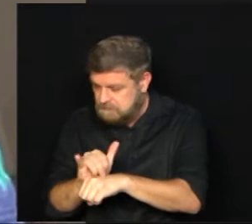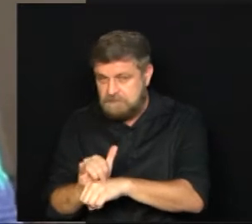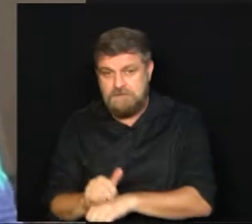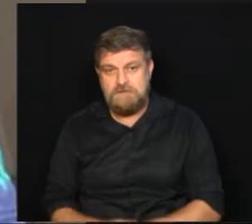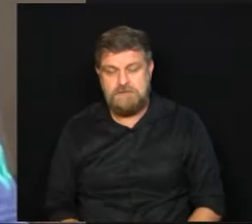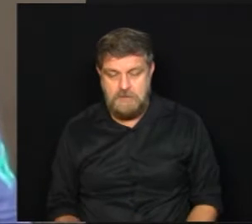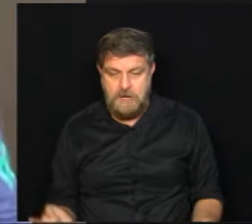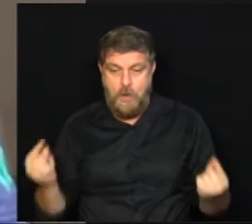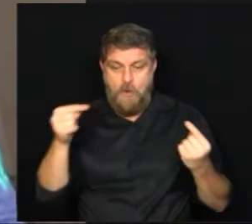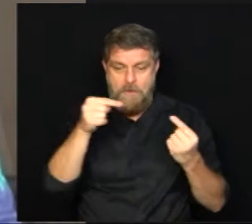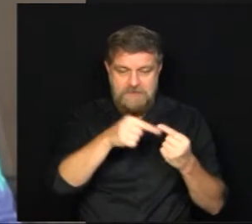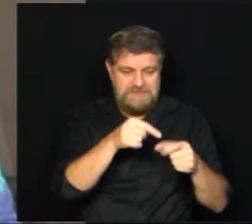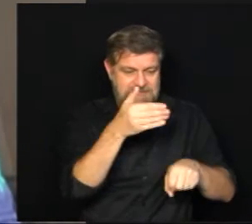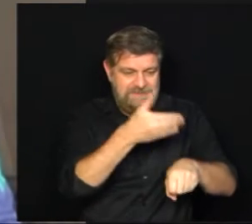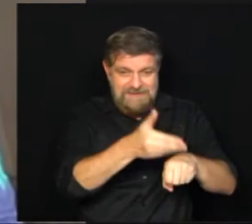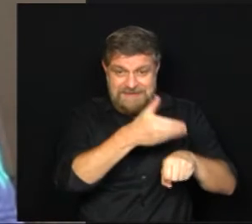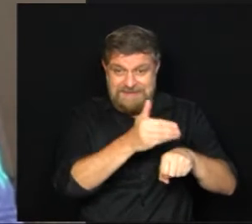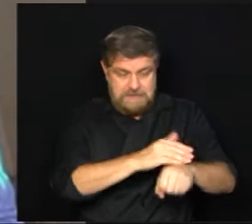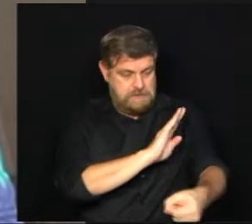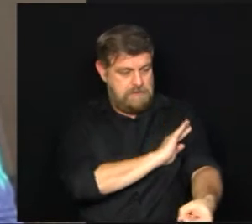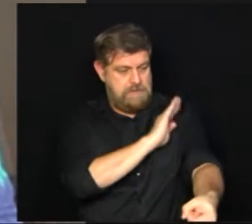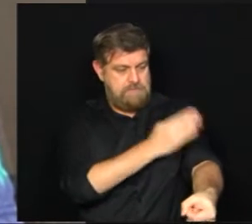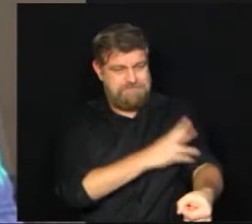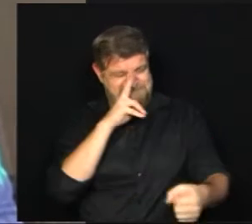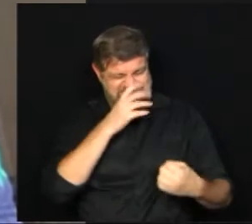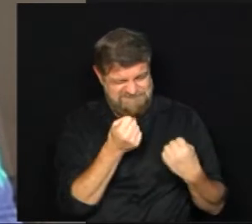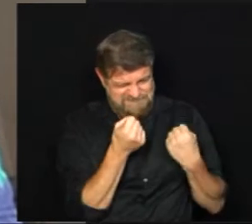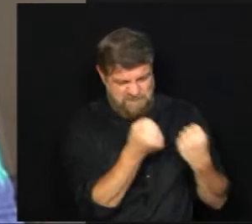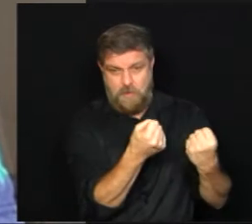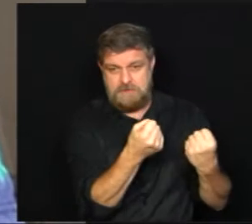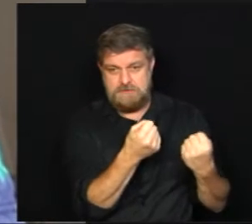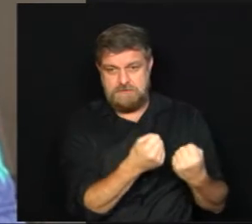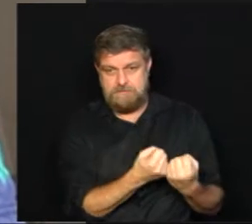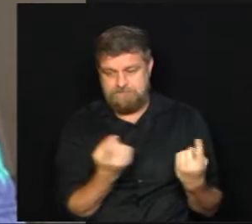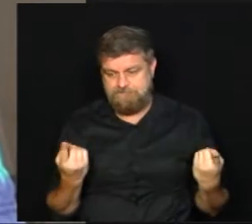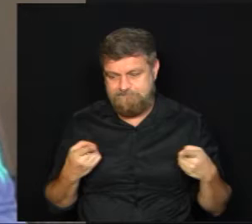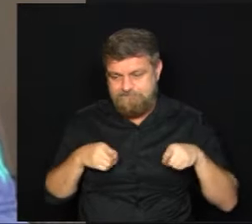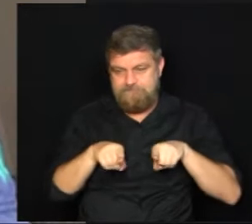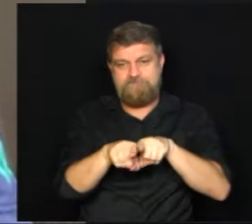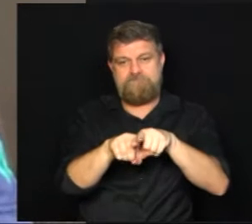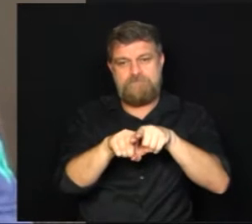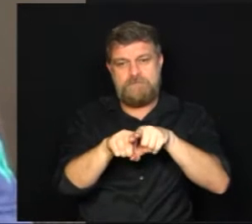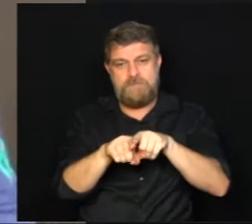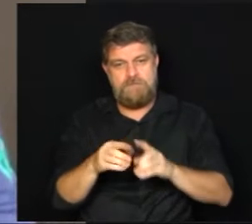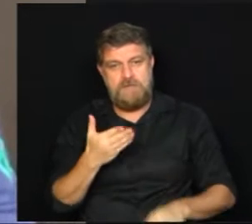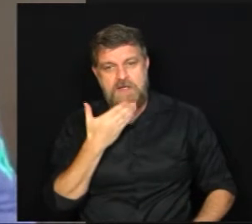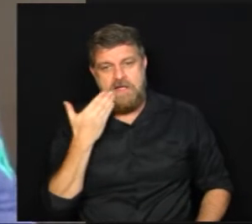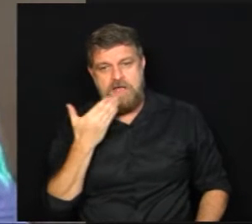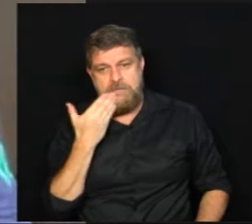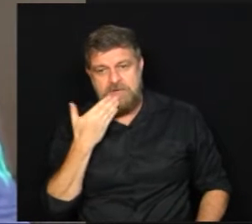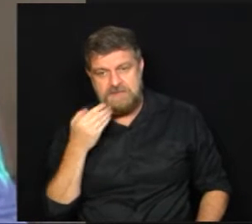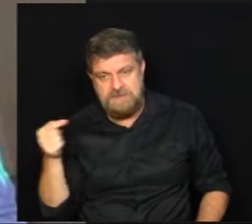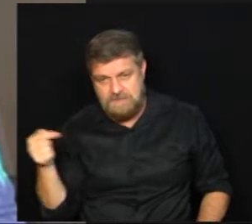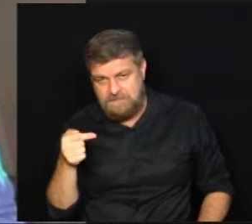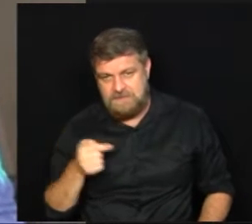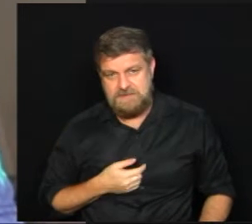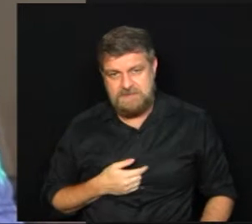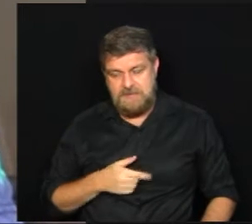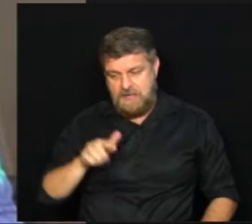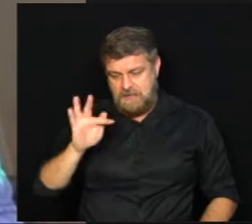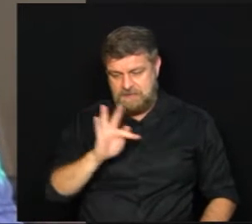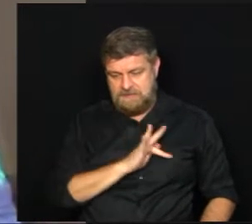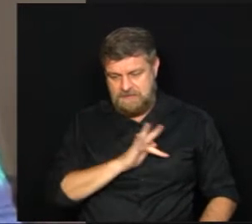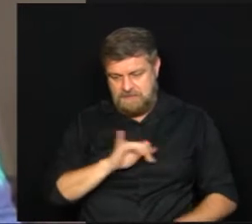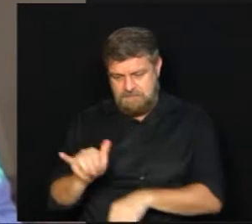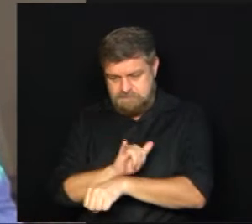correlacionada com treino de força bom, sabe? É mais fácil você fazer um atleta técnico